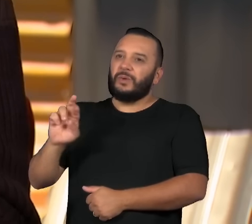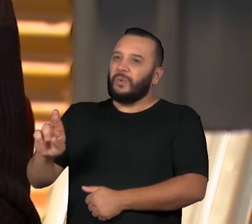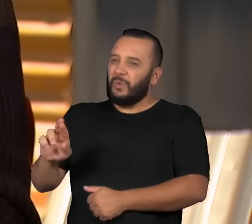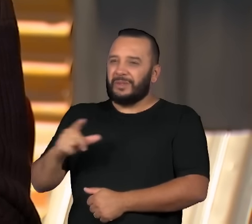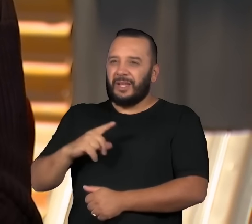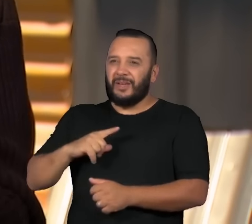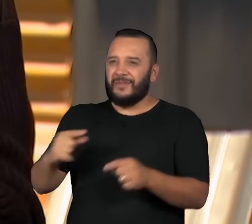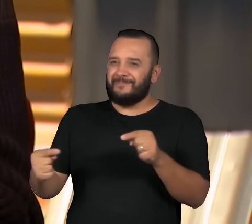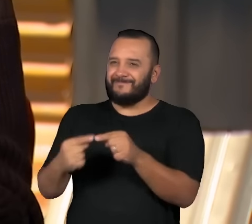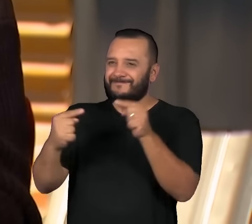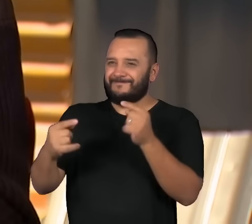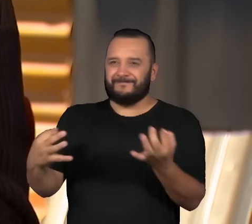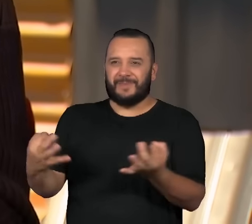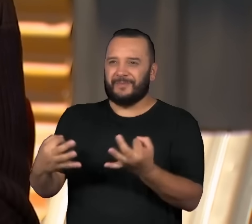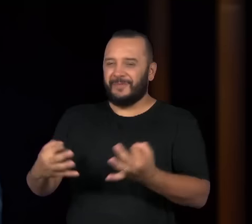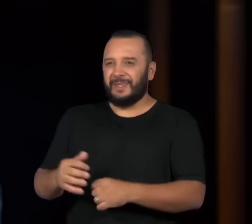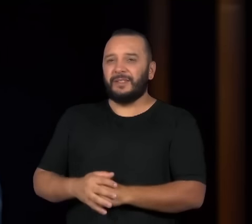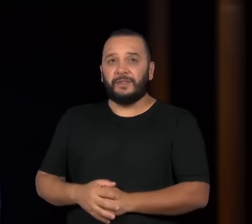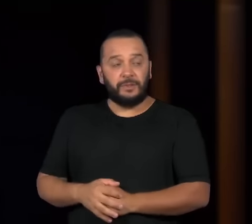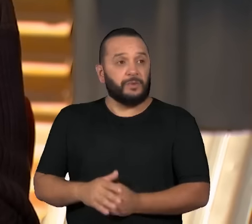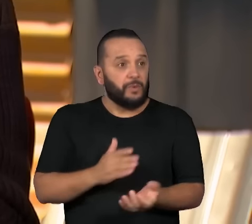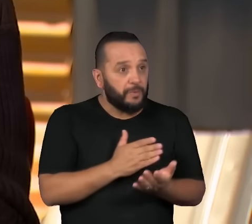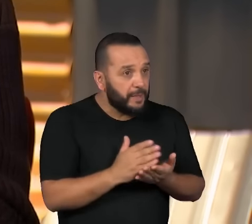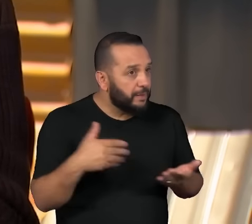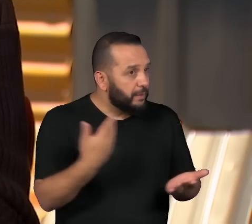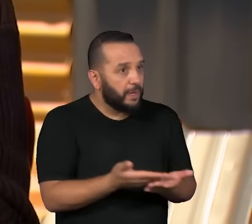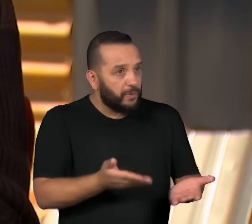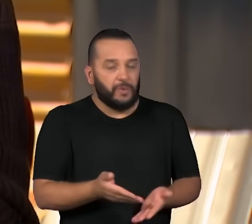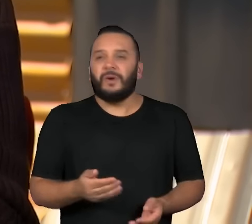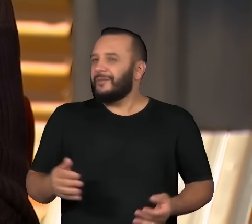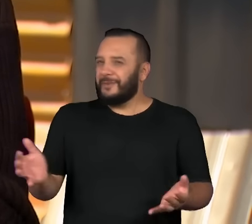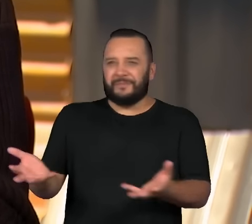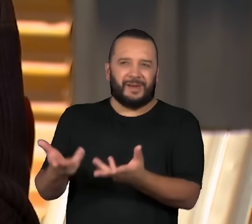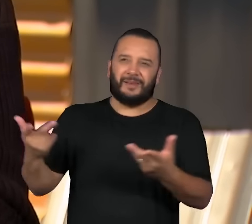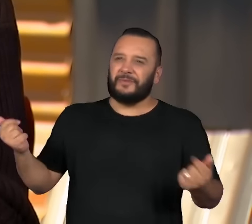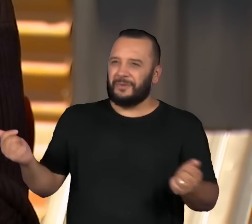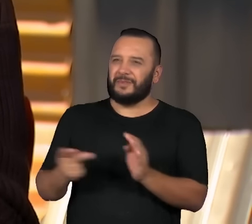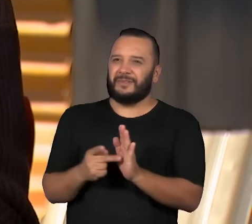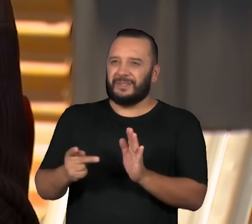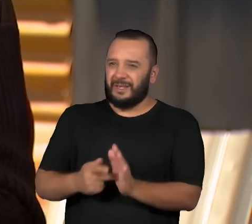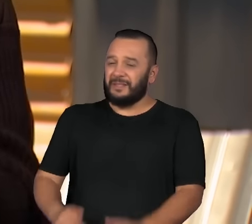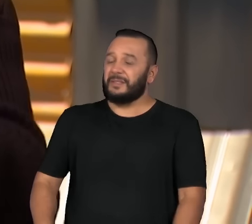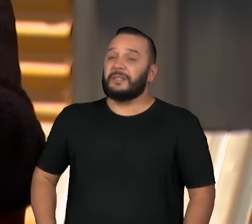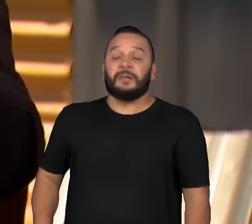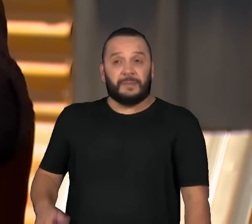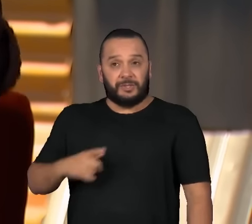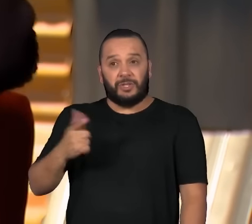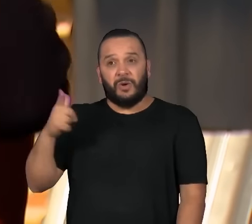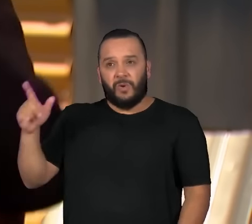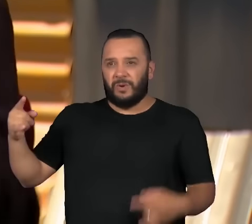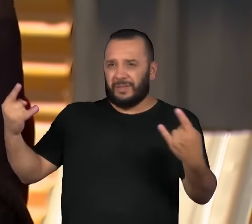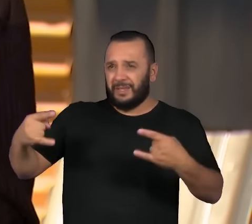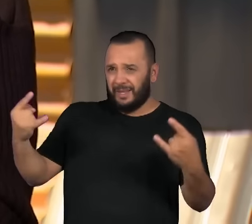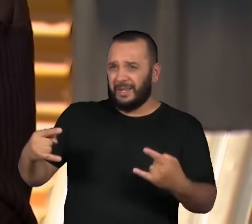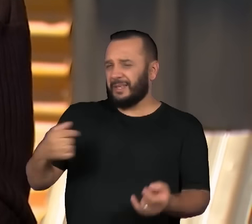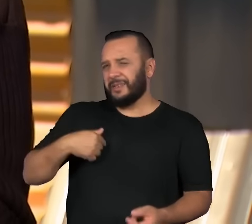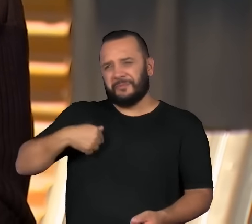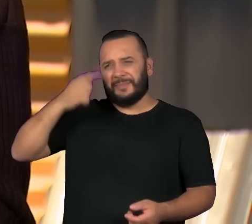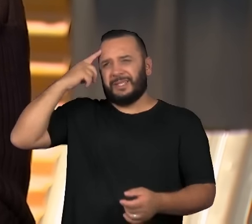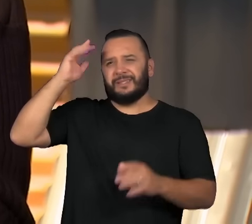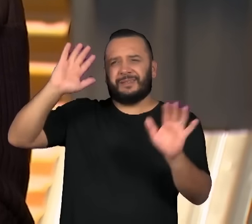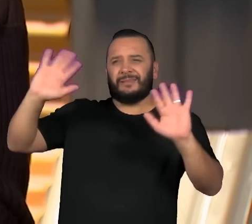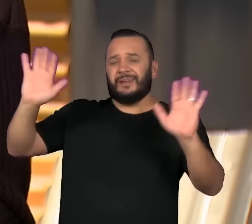assim, sabe? Com os instrumentos na mão. Desde né? o começo. Desde o começo, foi incrível, meu. Mas eles tinham outro guitarrista, nem tava pensando nada,